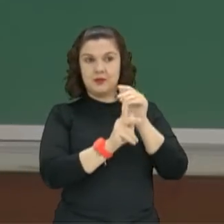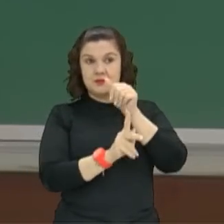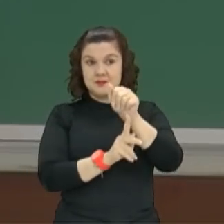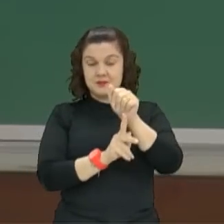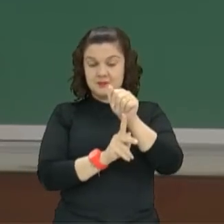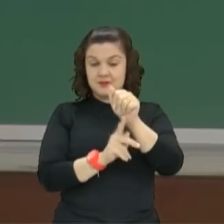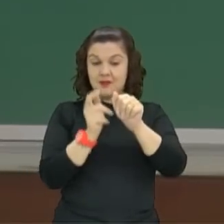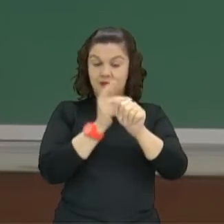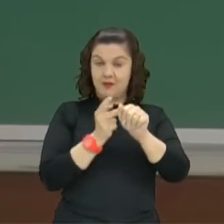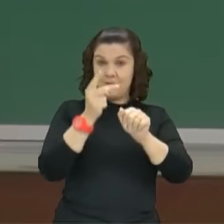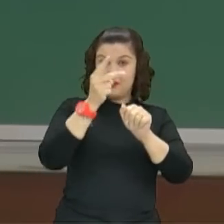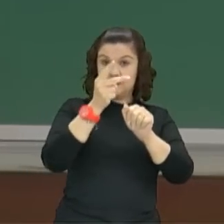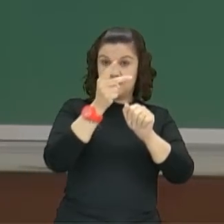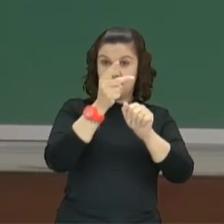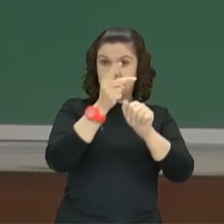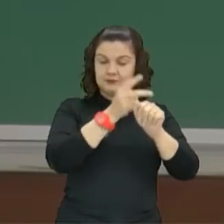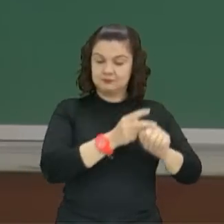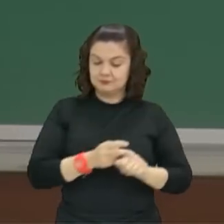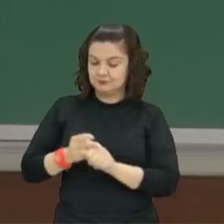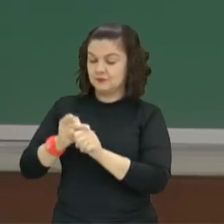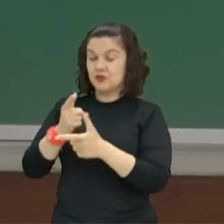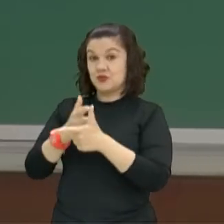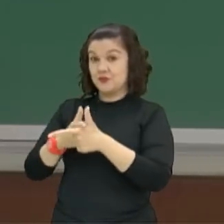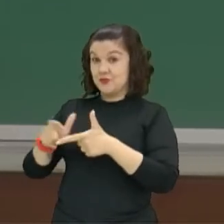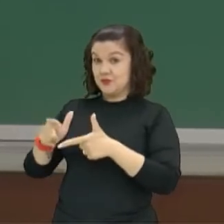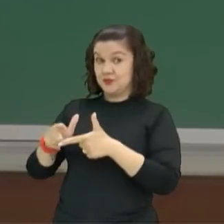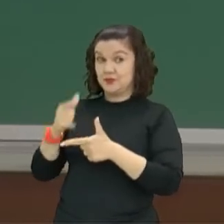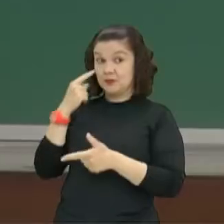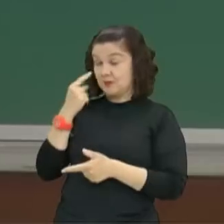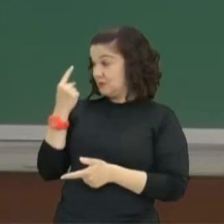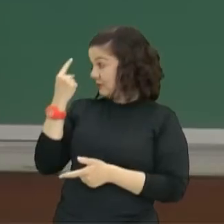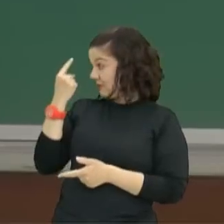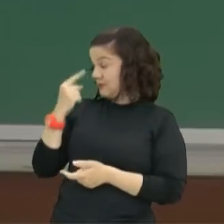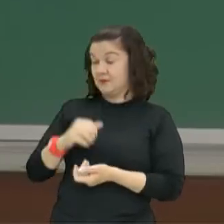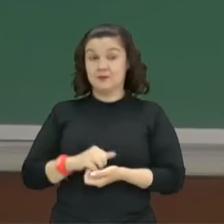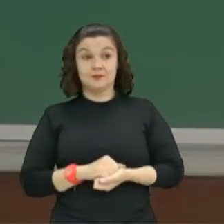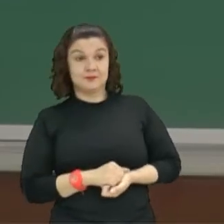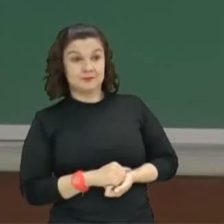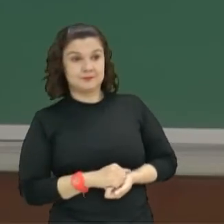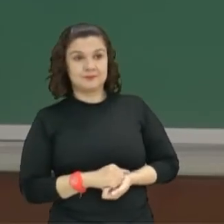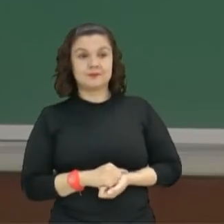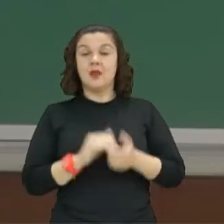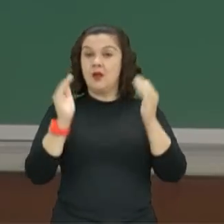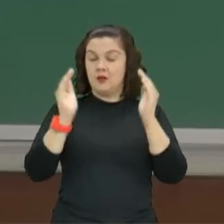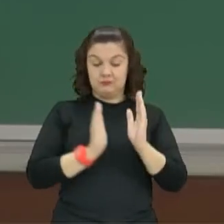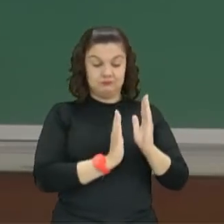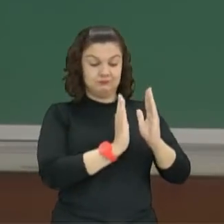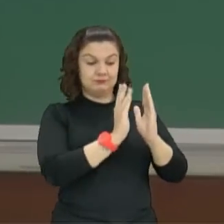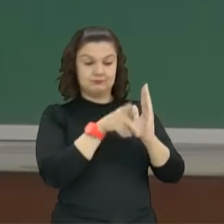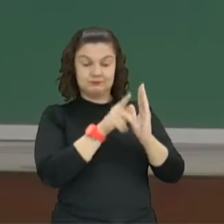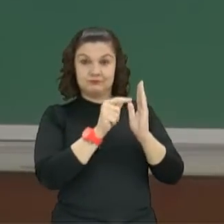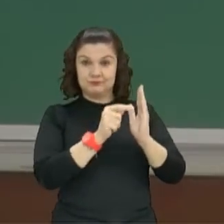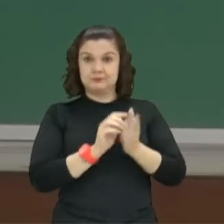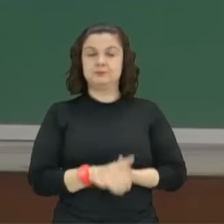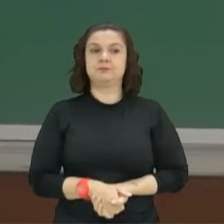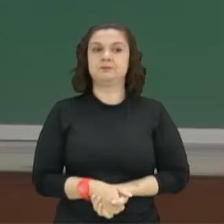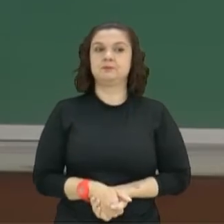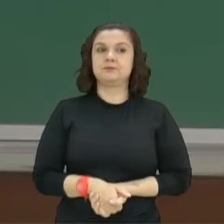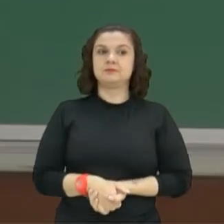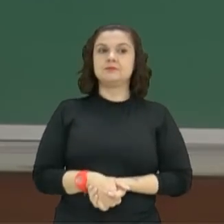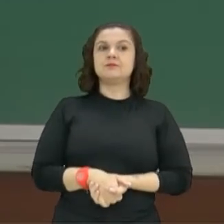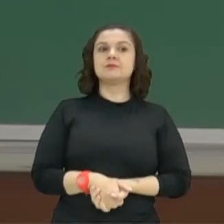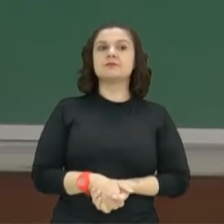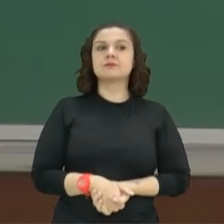quadrado, que está aqui multiplicando, ele passa dividindo. Olha o processo, ó, tá vendo? Ó, K está isolado, ok? Beleza. Vamos